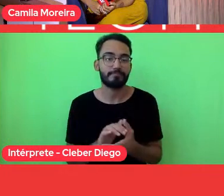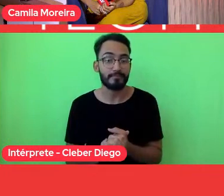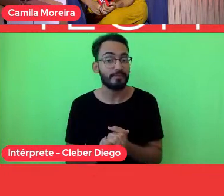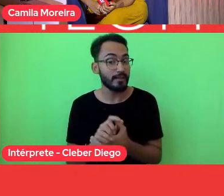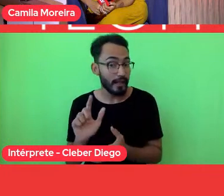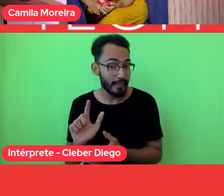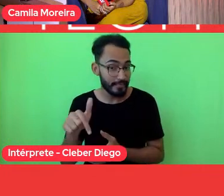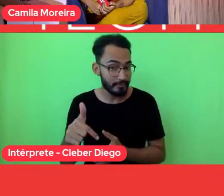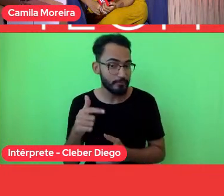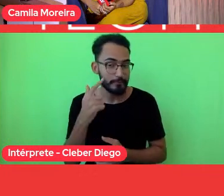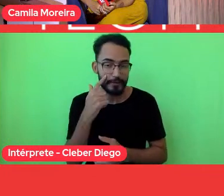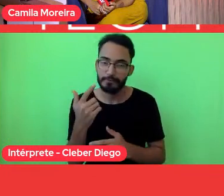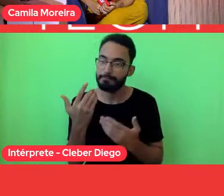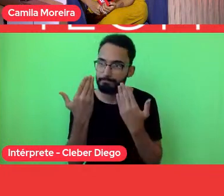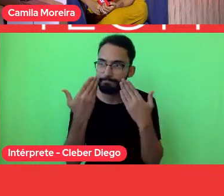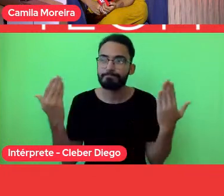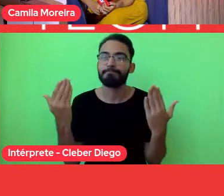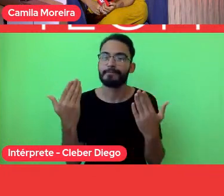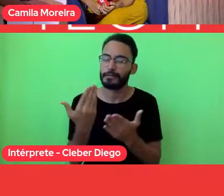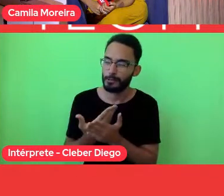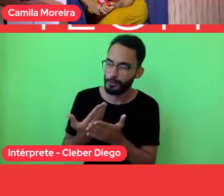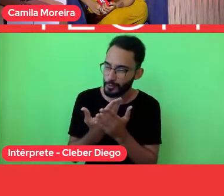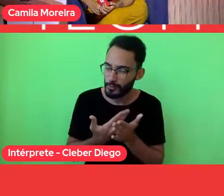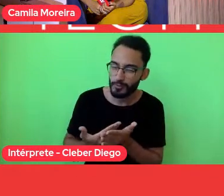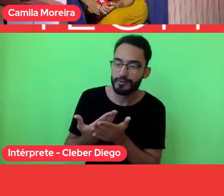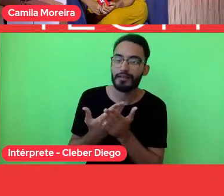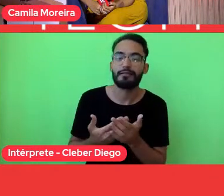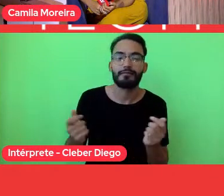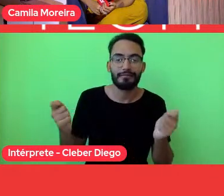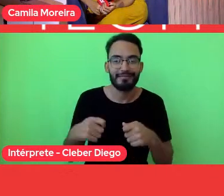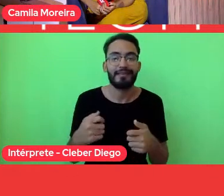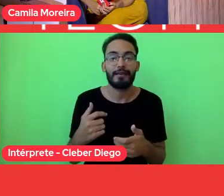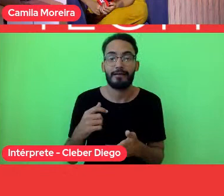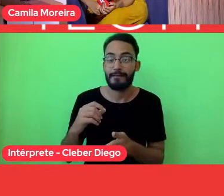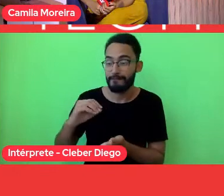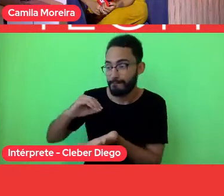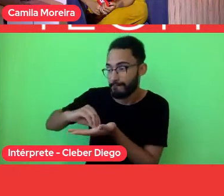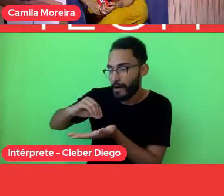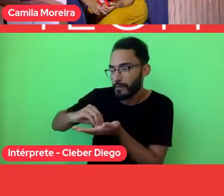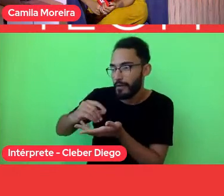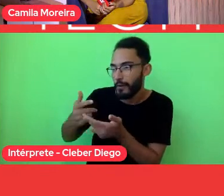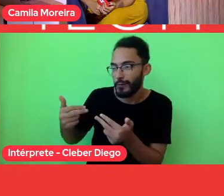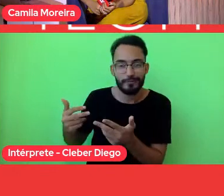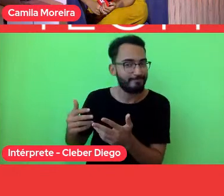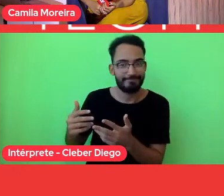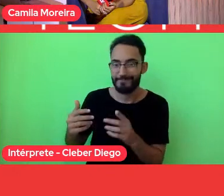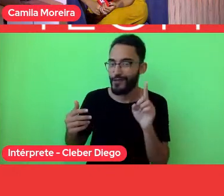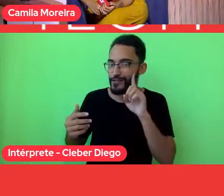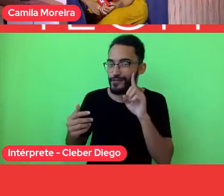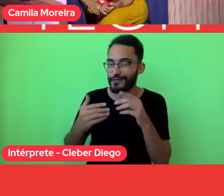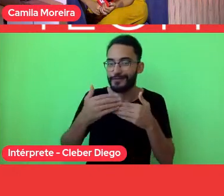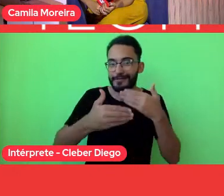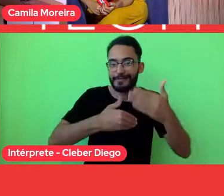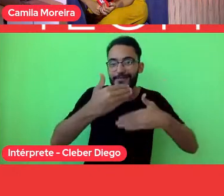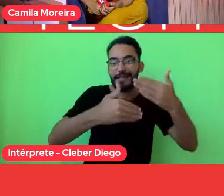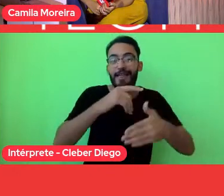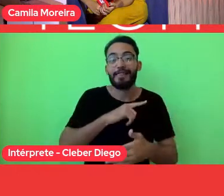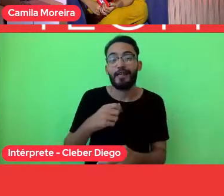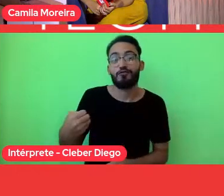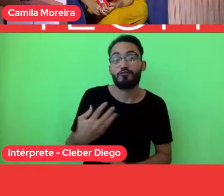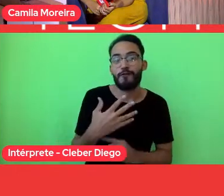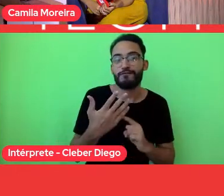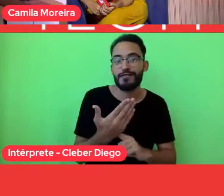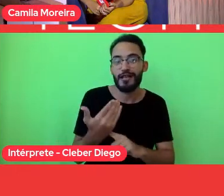depois disso, é só meter a cara para estudar, porque o que não vai faltar é coisa, né? Todo dia vai ter uma nova tecnologia, um